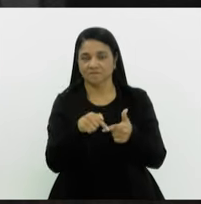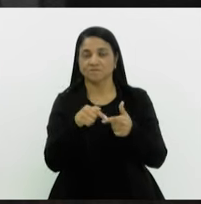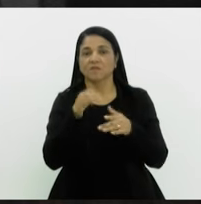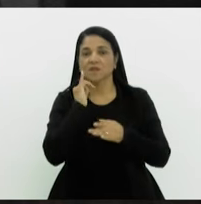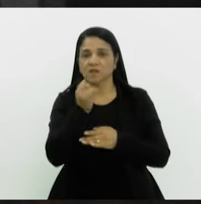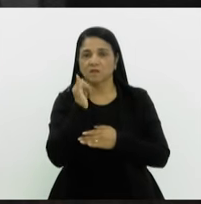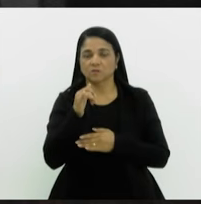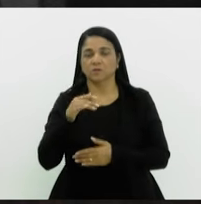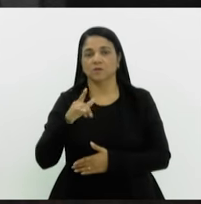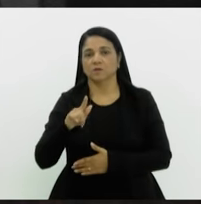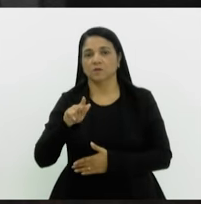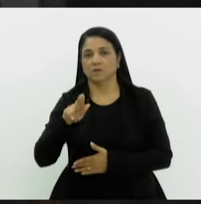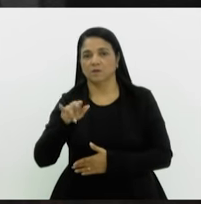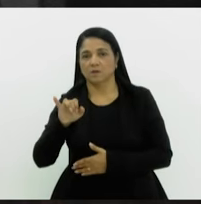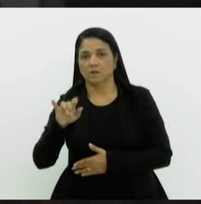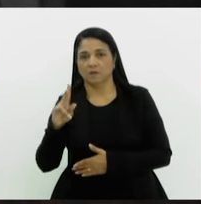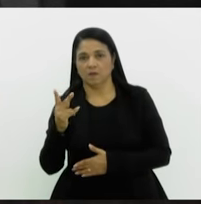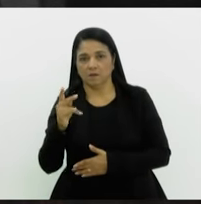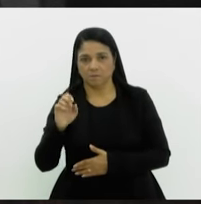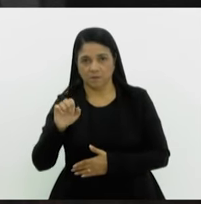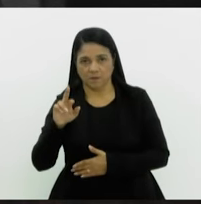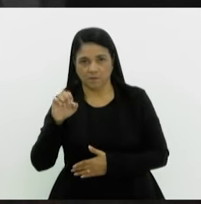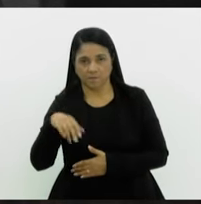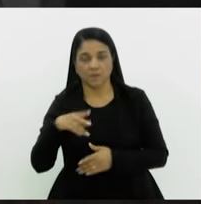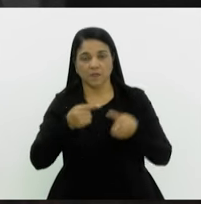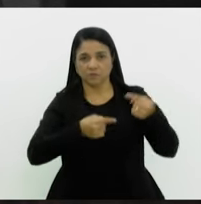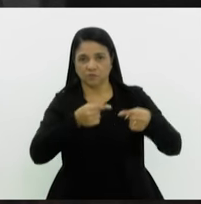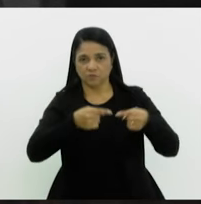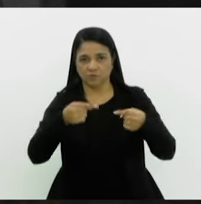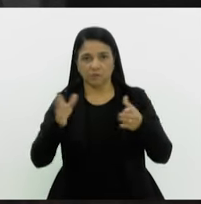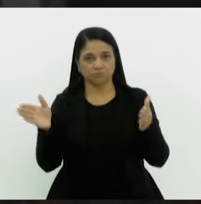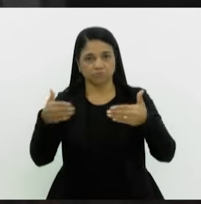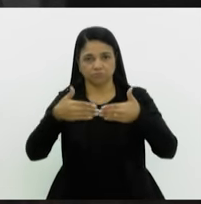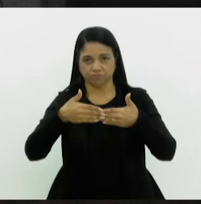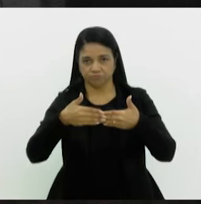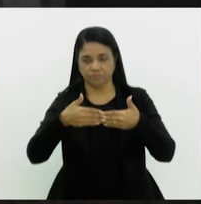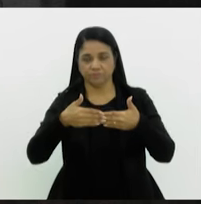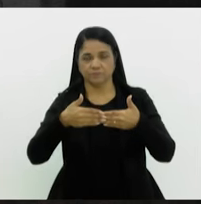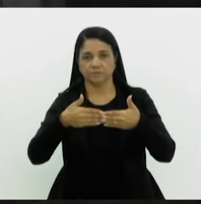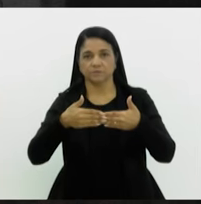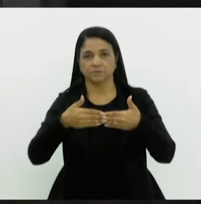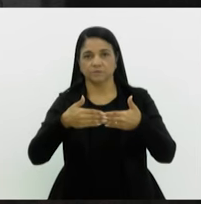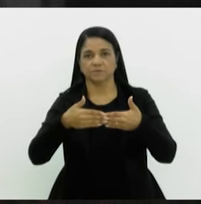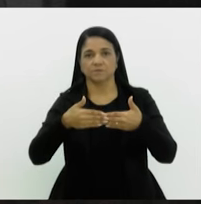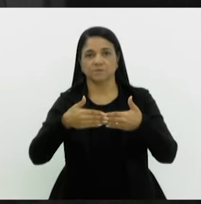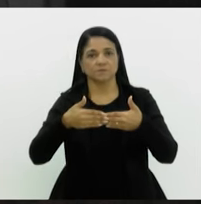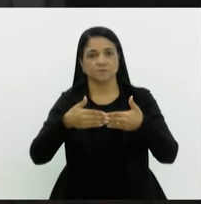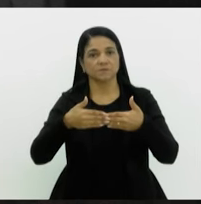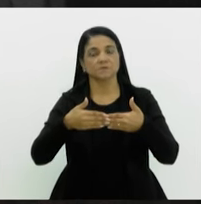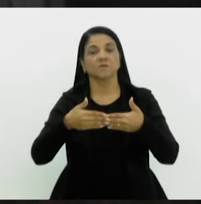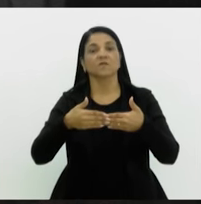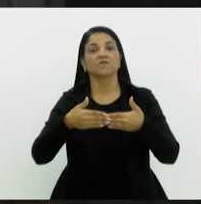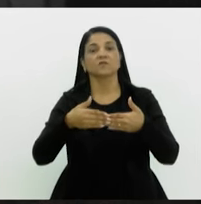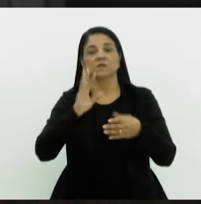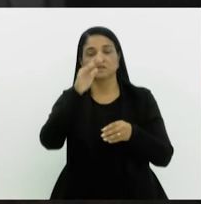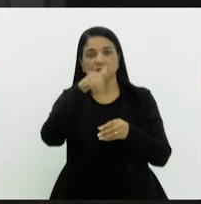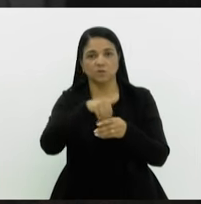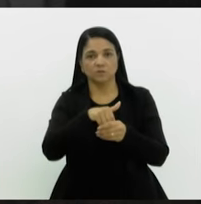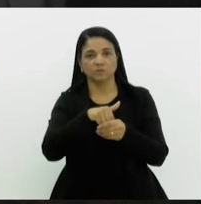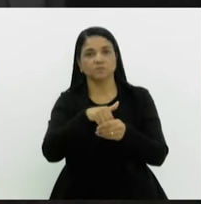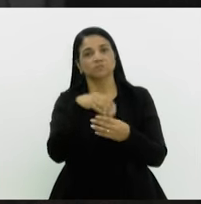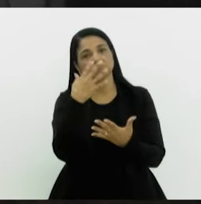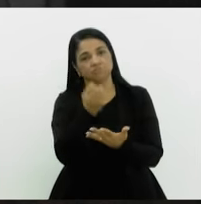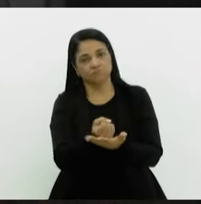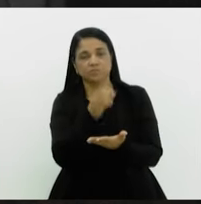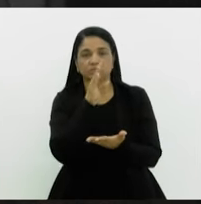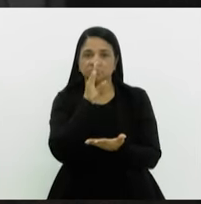deputado Guilherme de Laroli, em discussão. Não havendo quem queira discutir, encerrada a discussão. Em votação, senhores